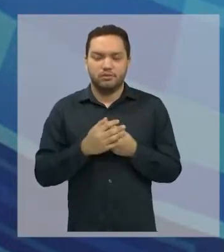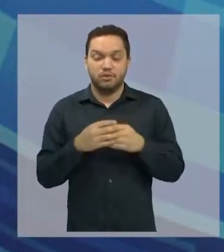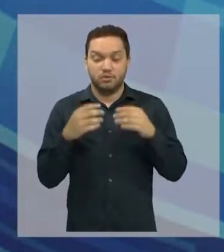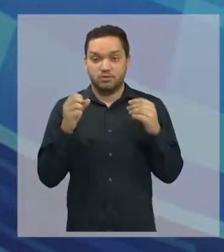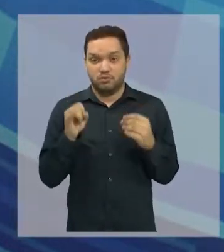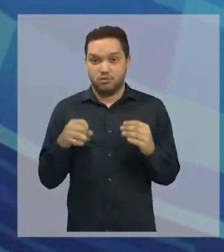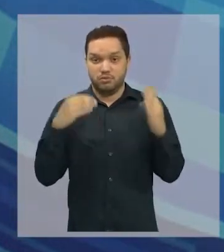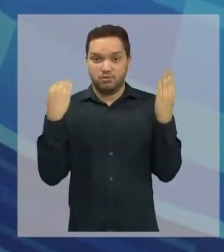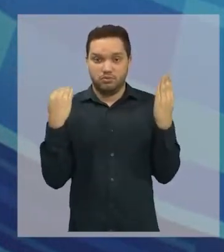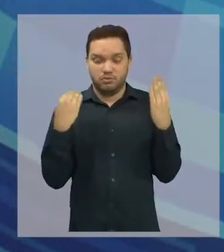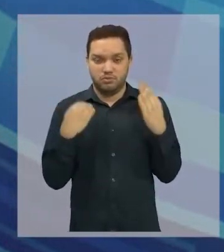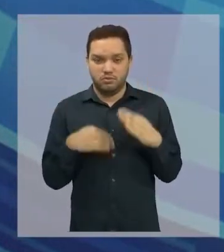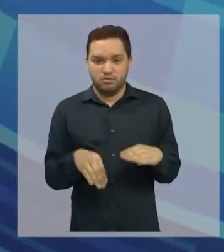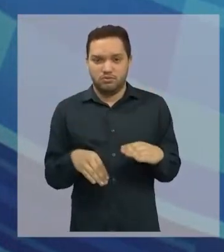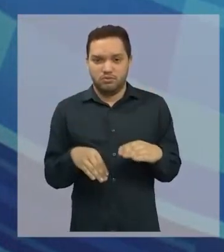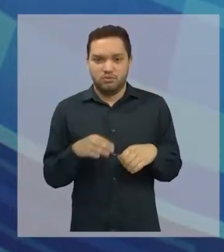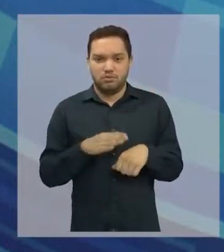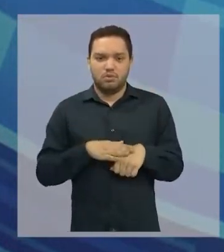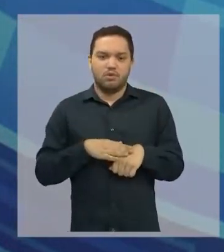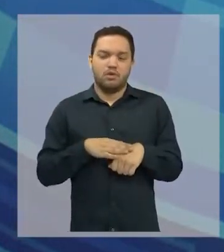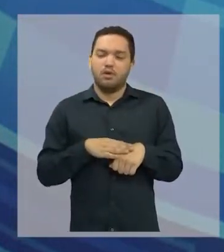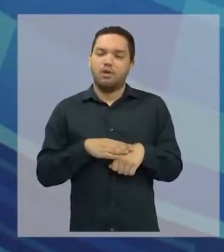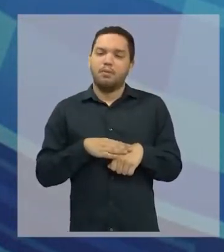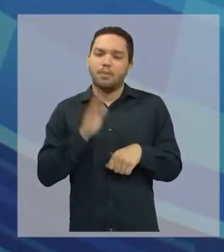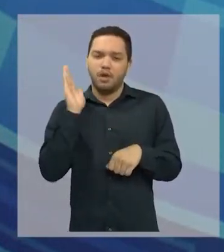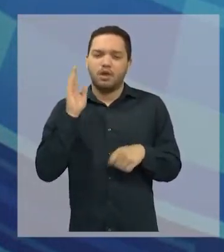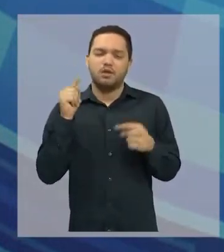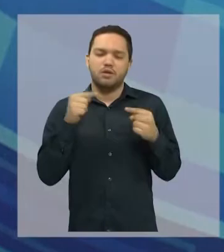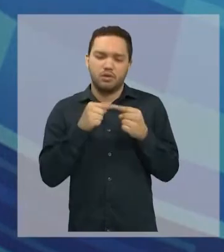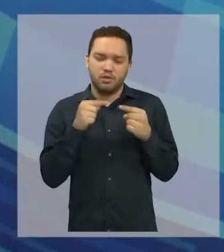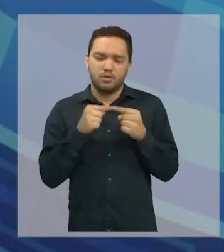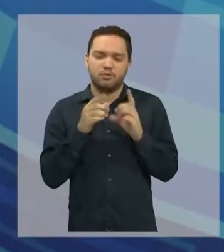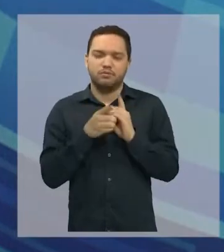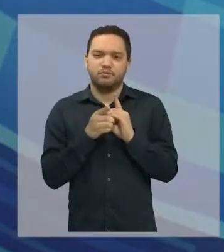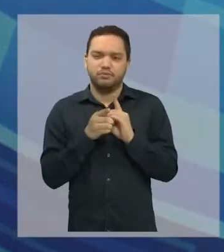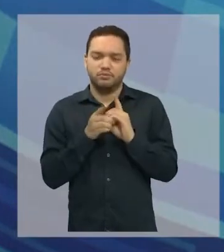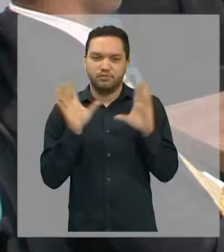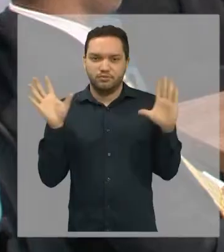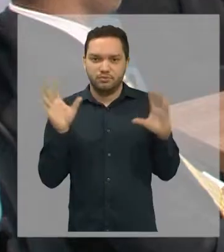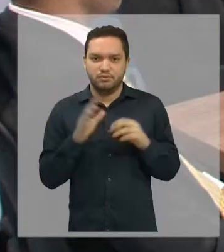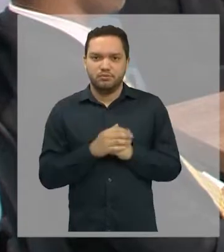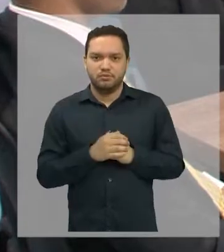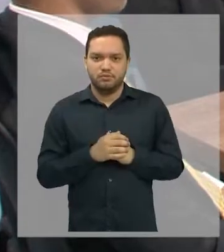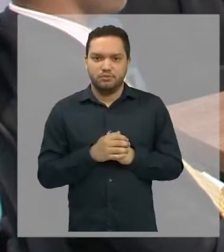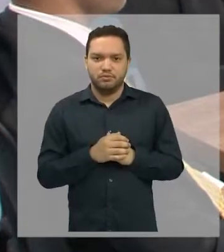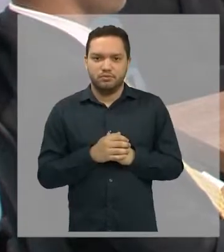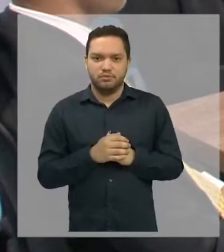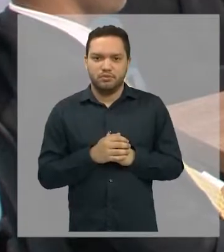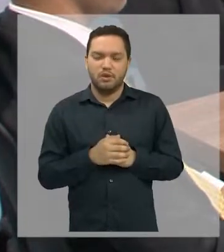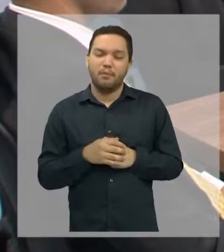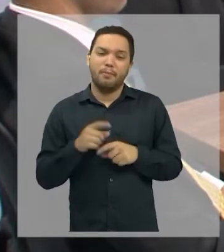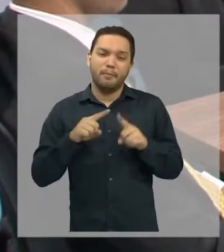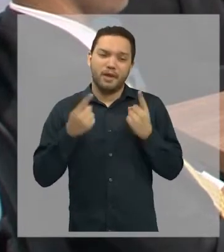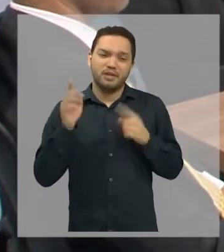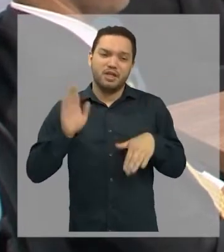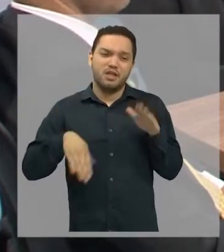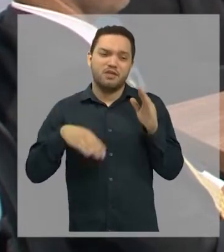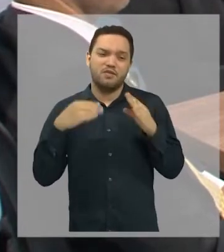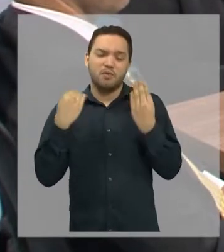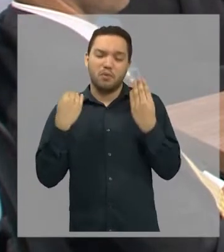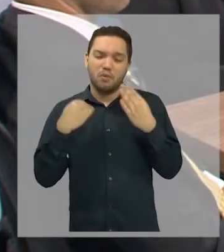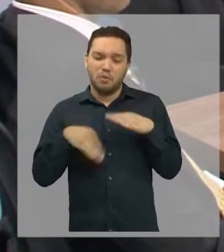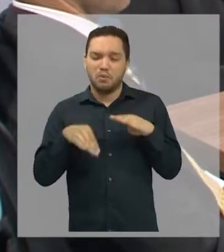concurso é a forma mais democrática. Mas concurso nem sempre faz a melhor escolha.